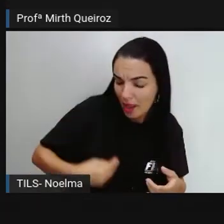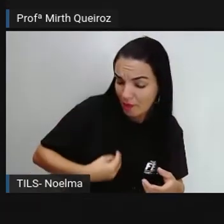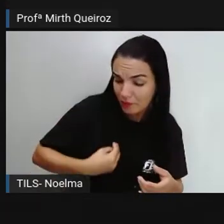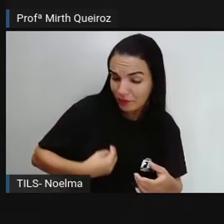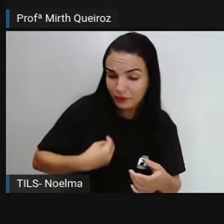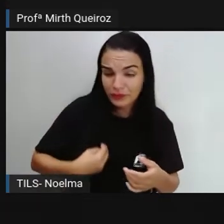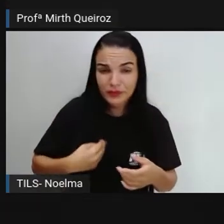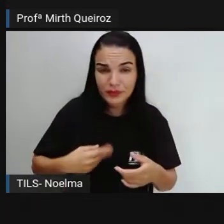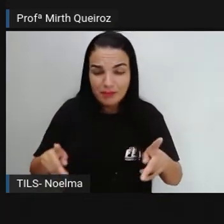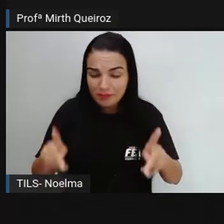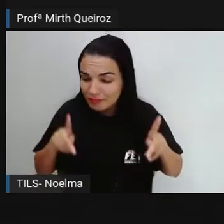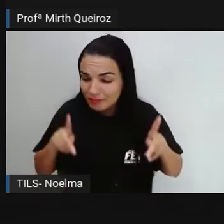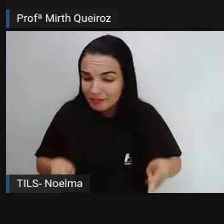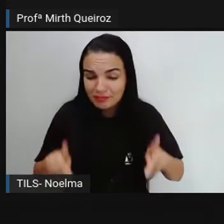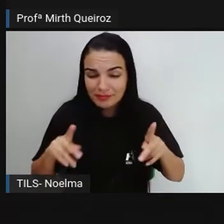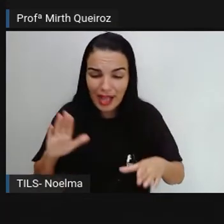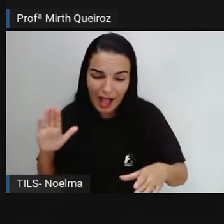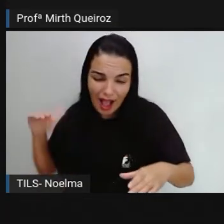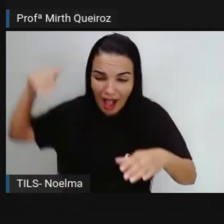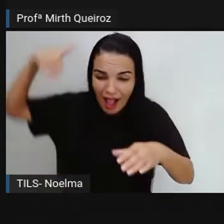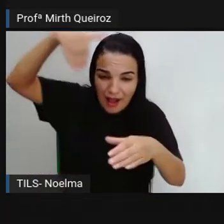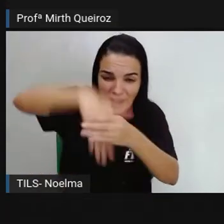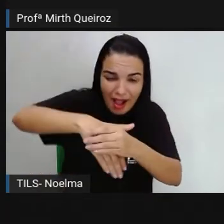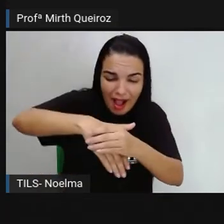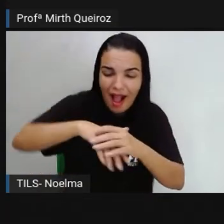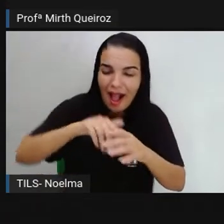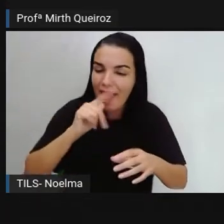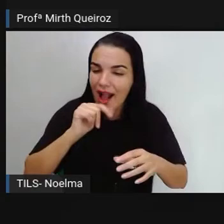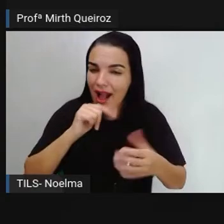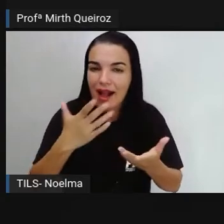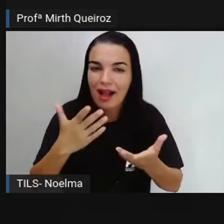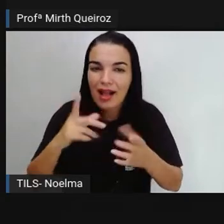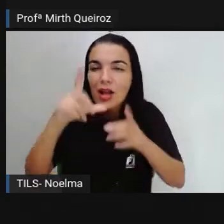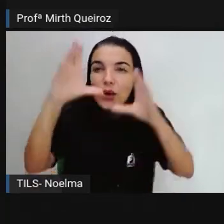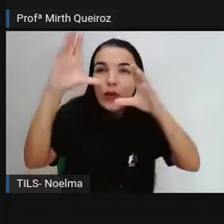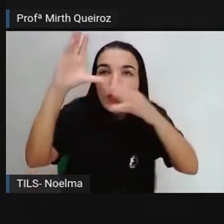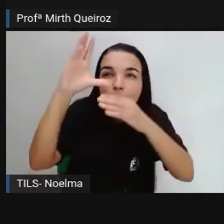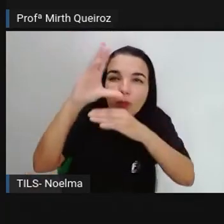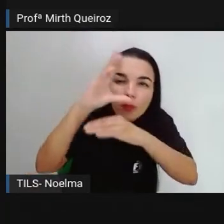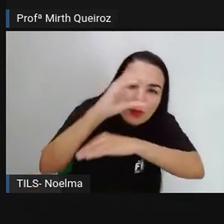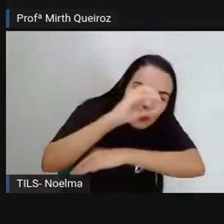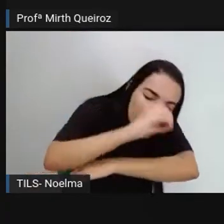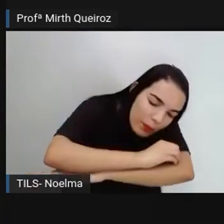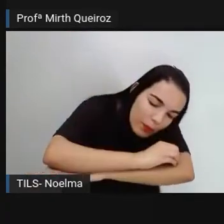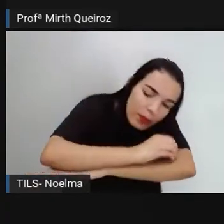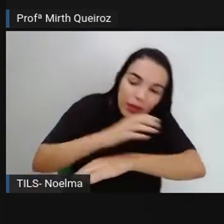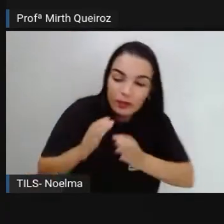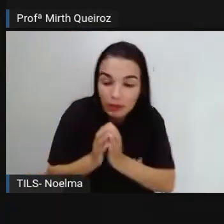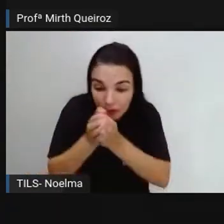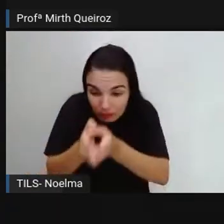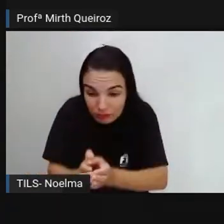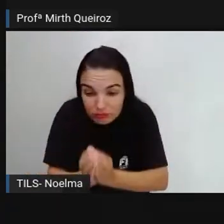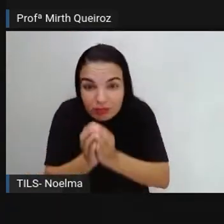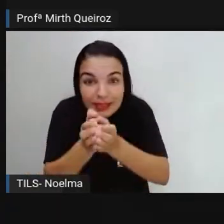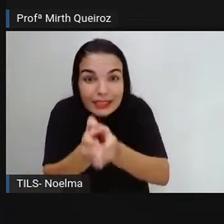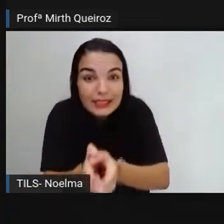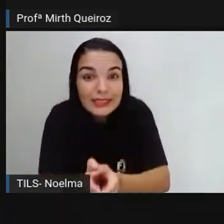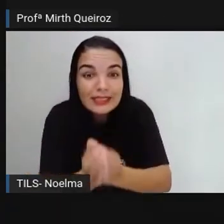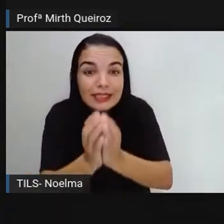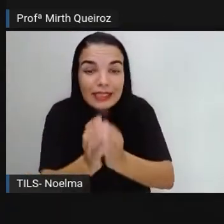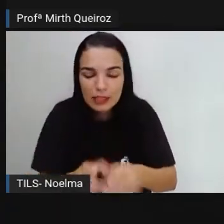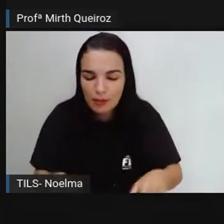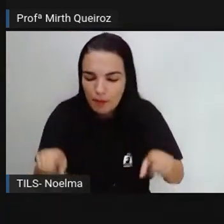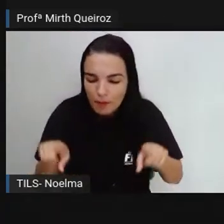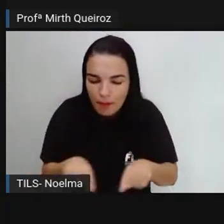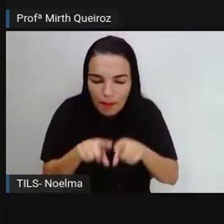na água, da tardinha que vai se indo, da canoa que está balançando no banzeiro, do barranco que desce com a batida do